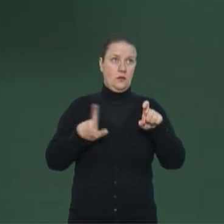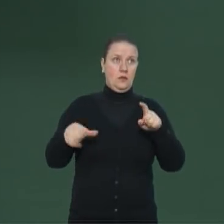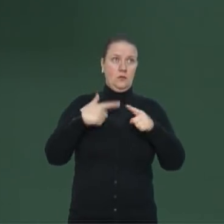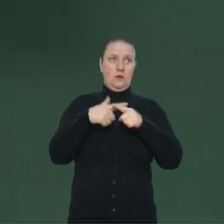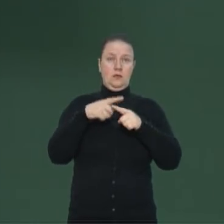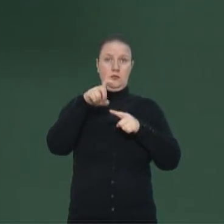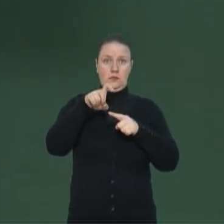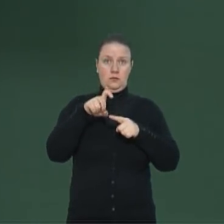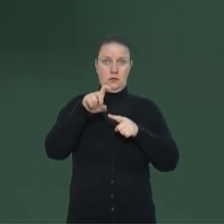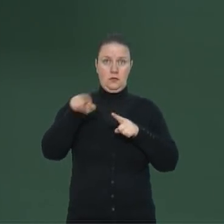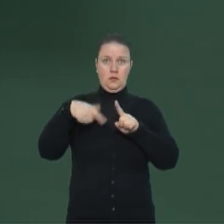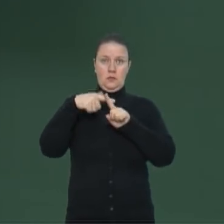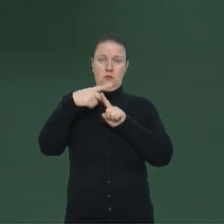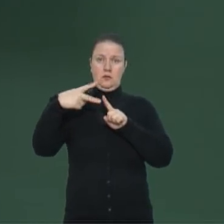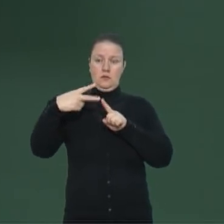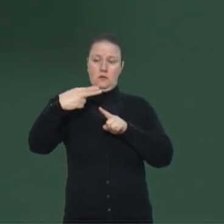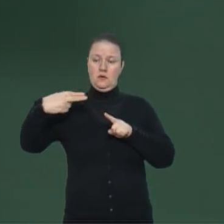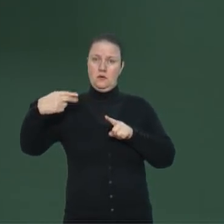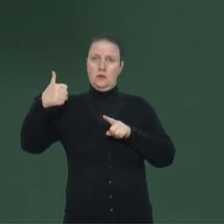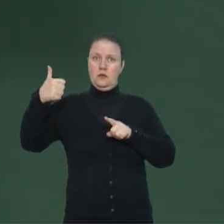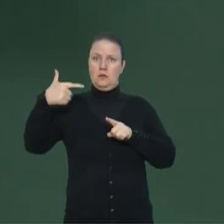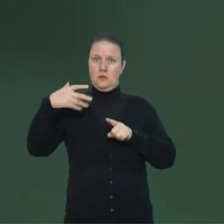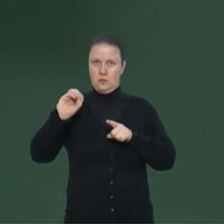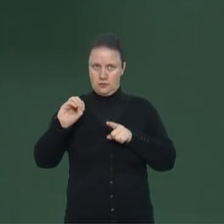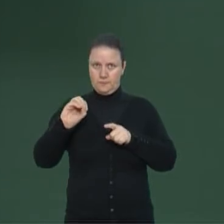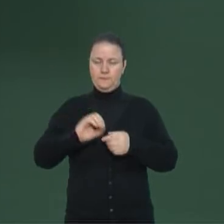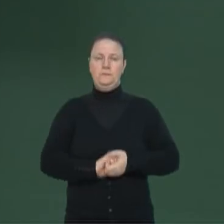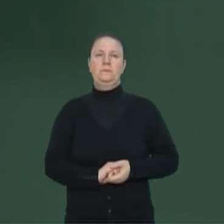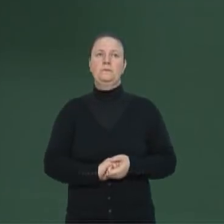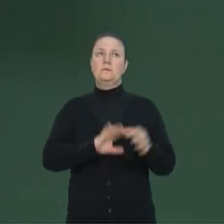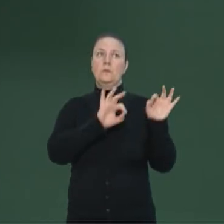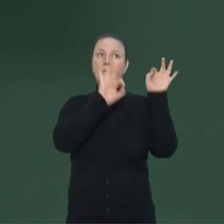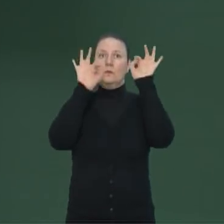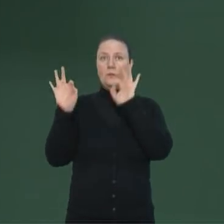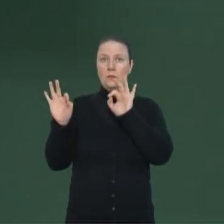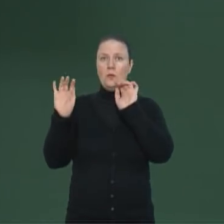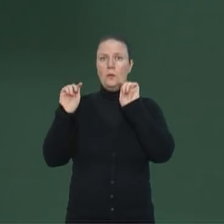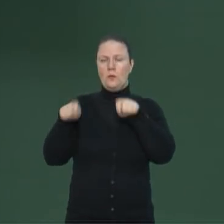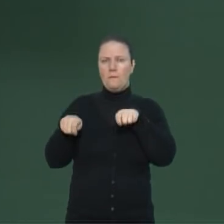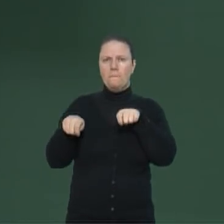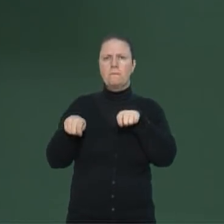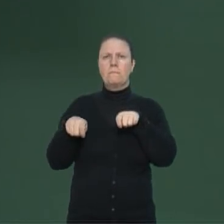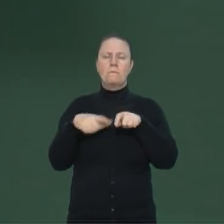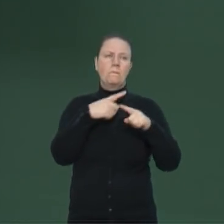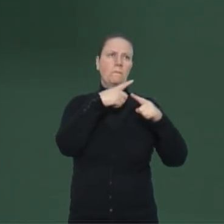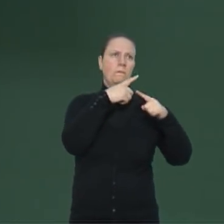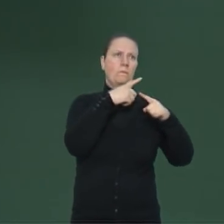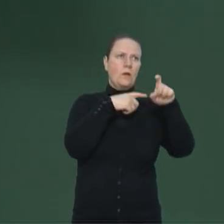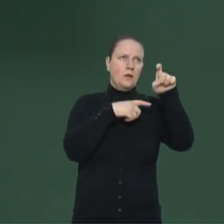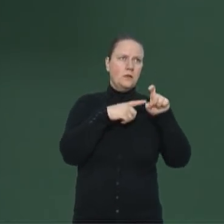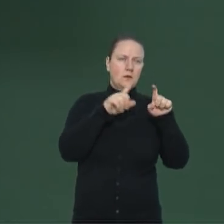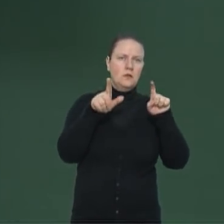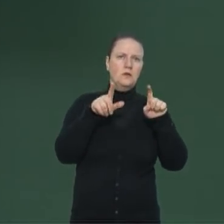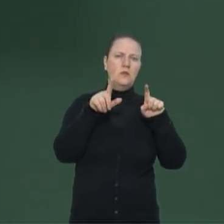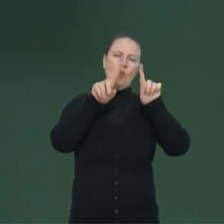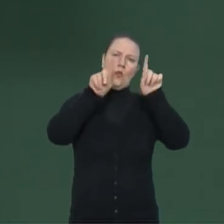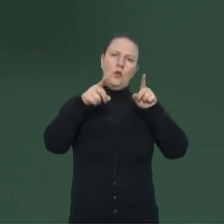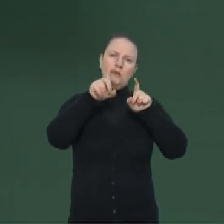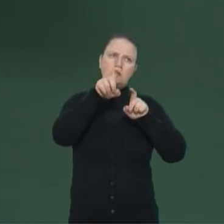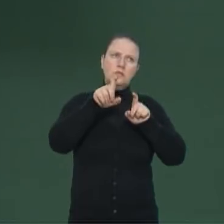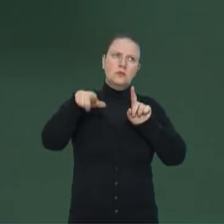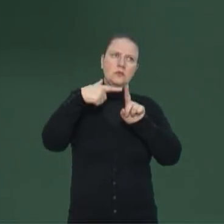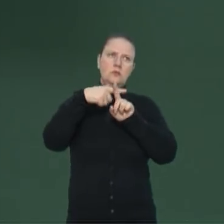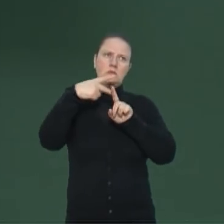2 igual a 120, né? Trazendo para o próximo slide, aqui eu posso fazer a distributiva, x vezes x, x ao quadrado, x vezes 2,